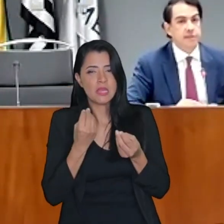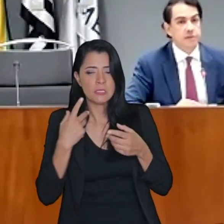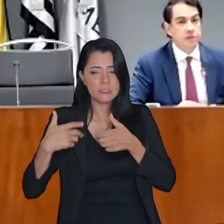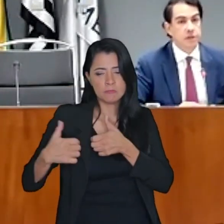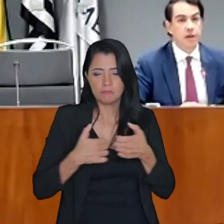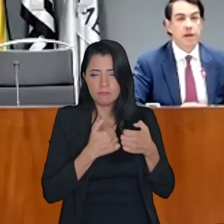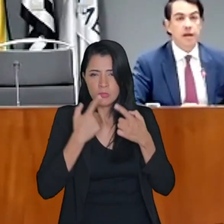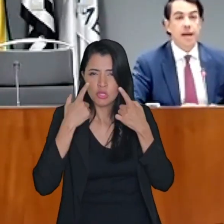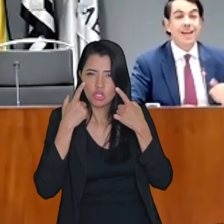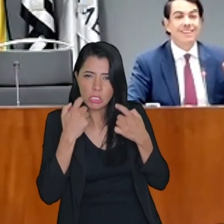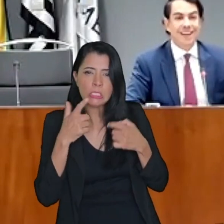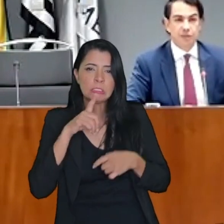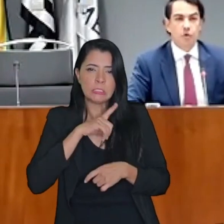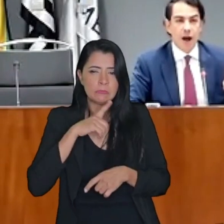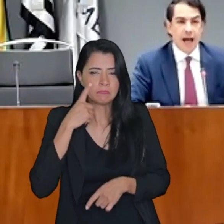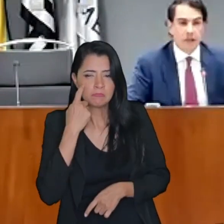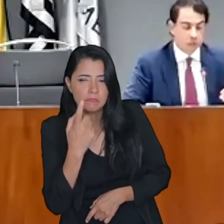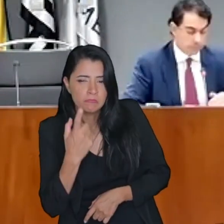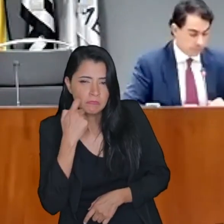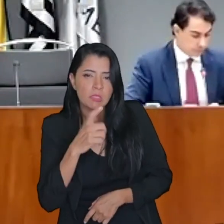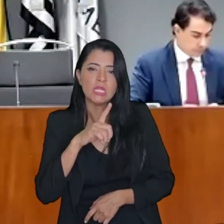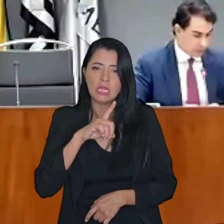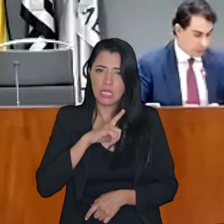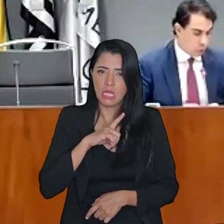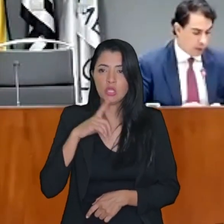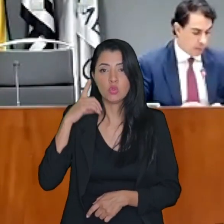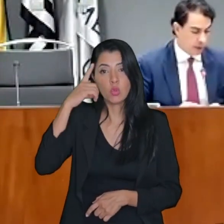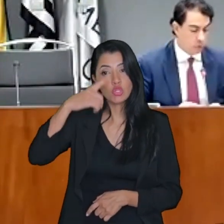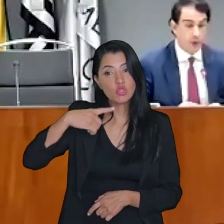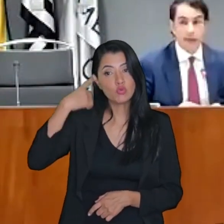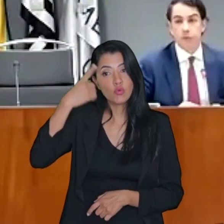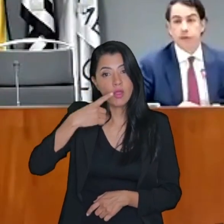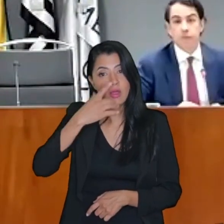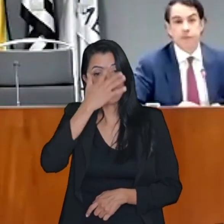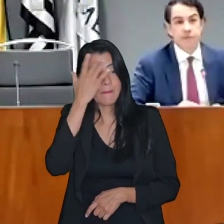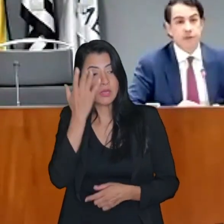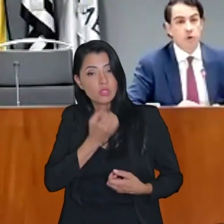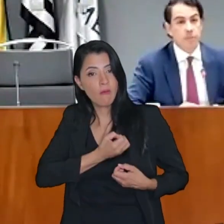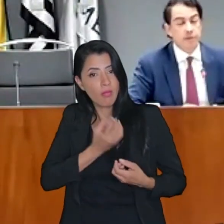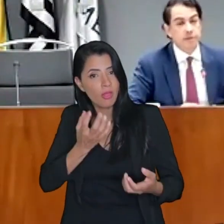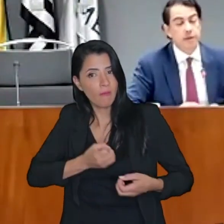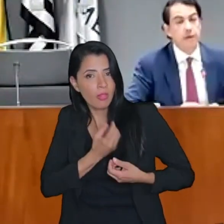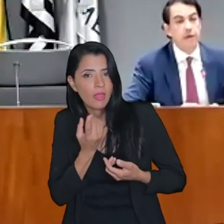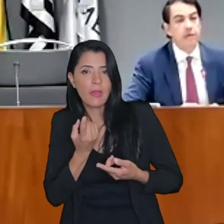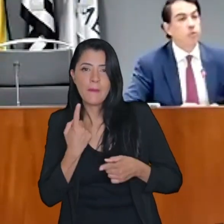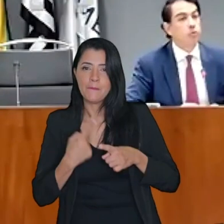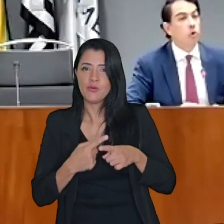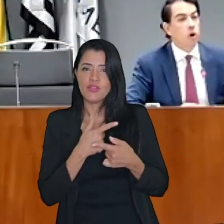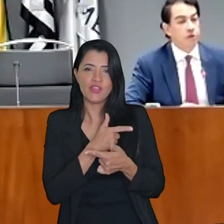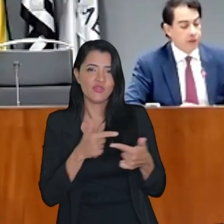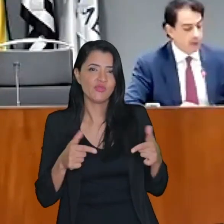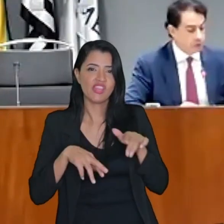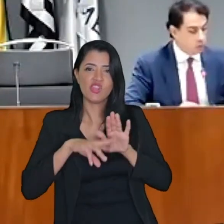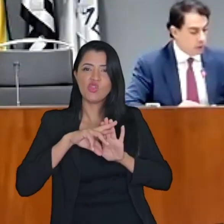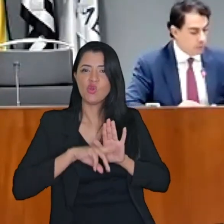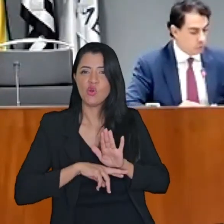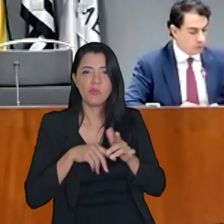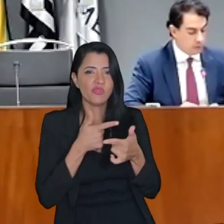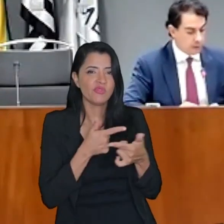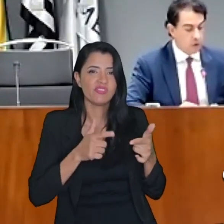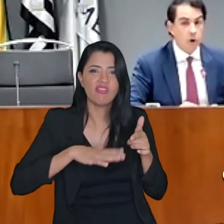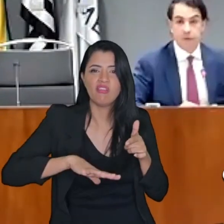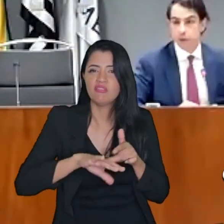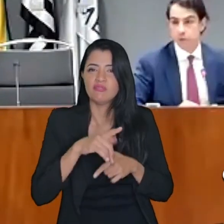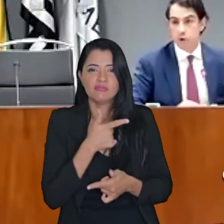interesses existe entre advogado e colaborador, até porque não existem normas deontológicas no